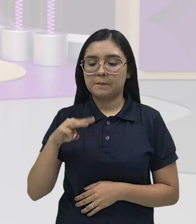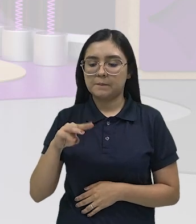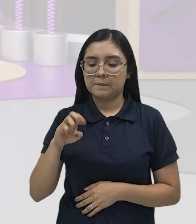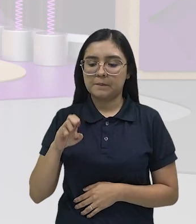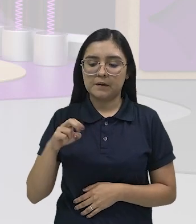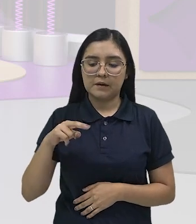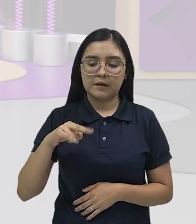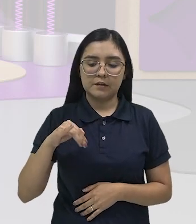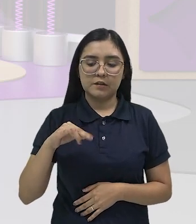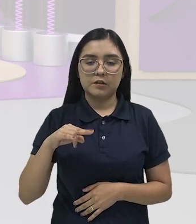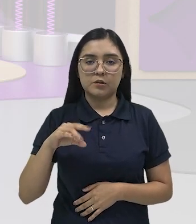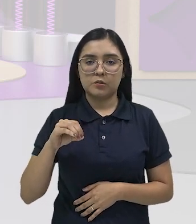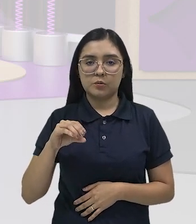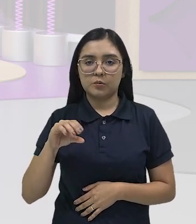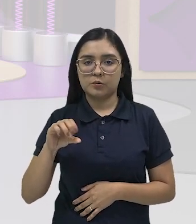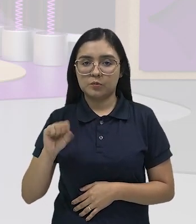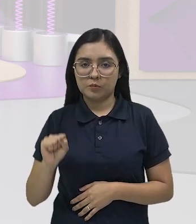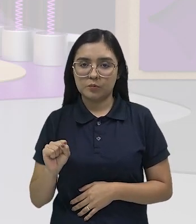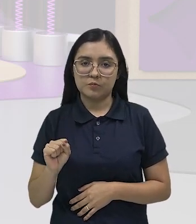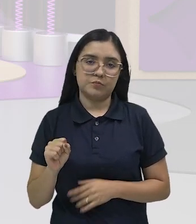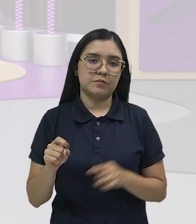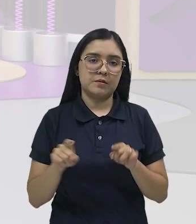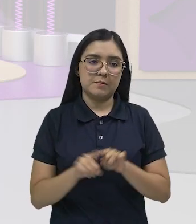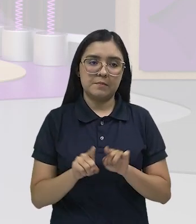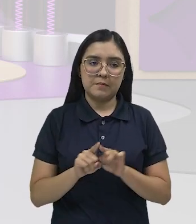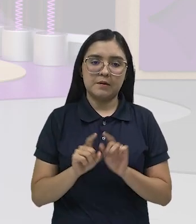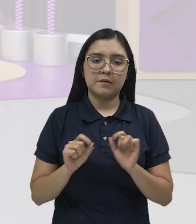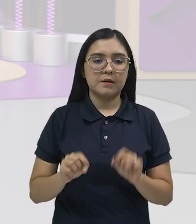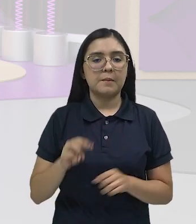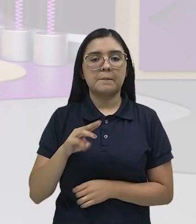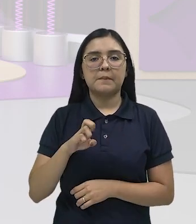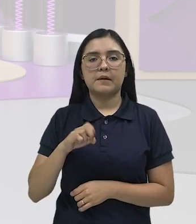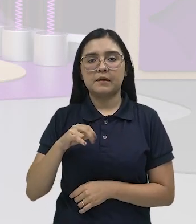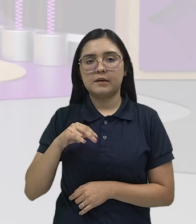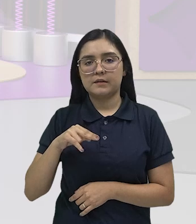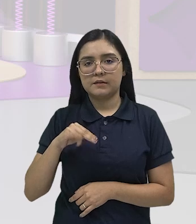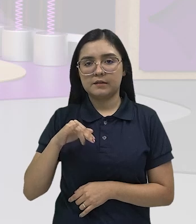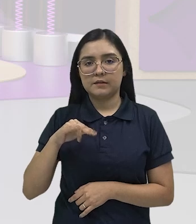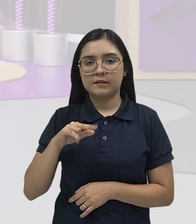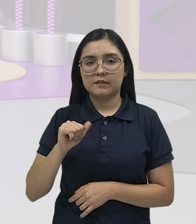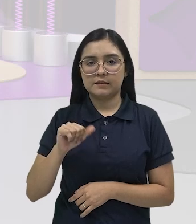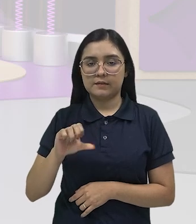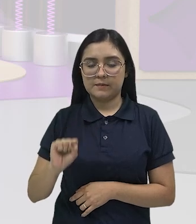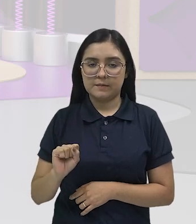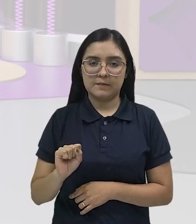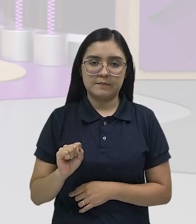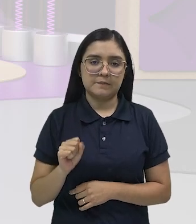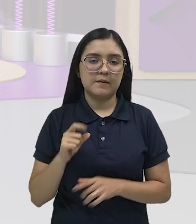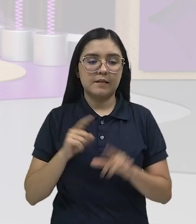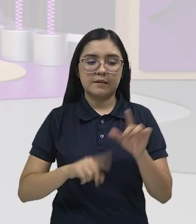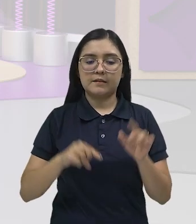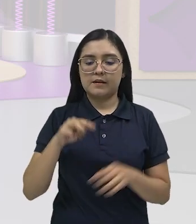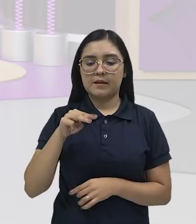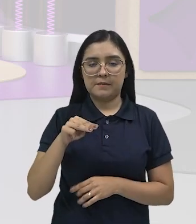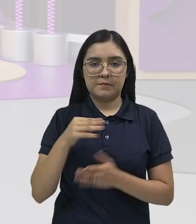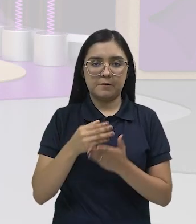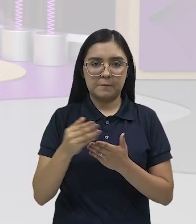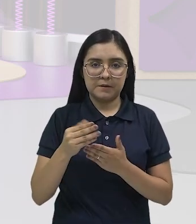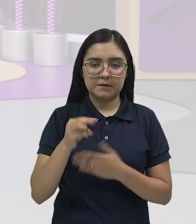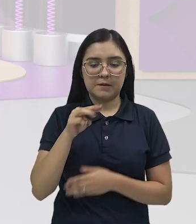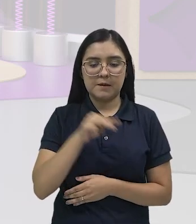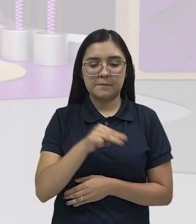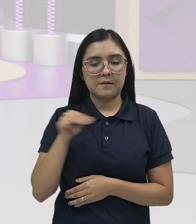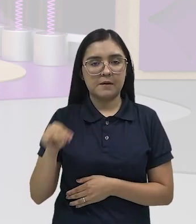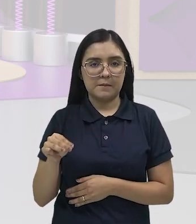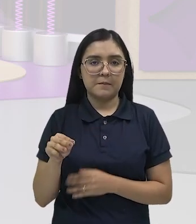vai confundir. Então, por isso se faz necessário você ter cuidado com essa diferença. Então,